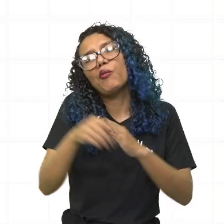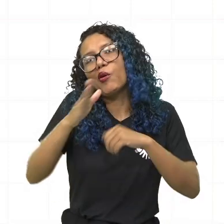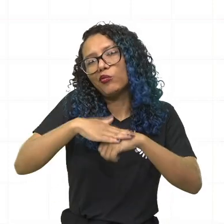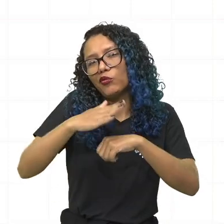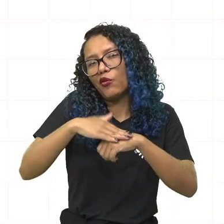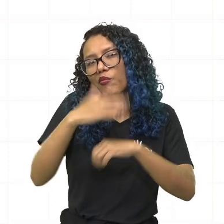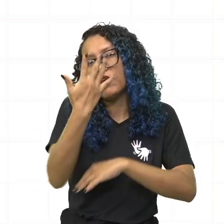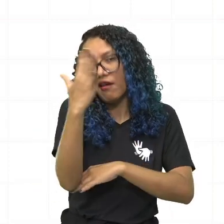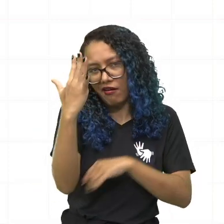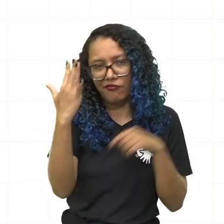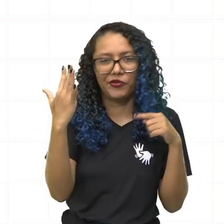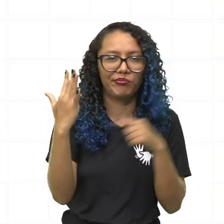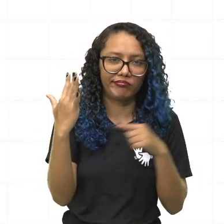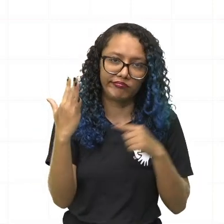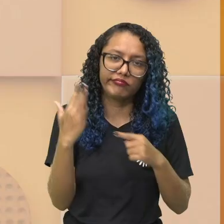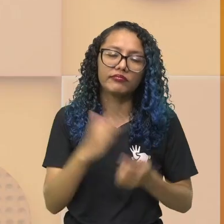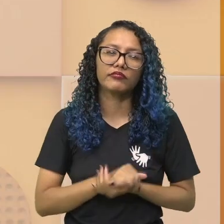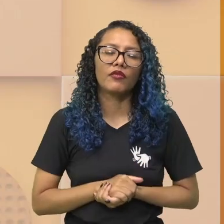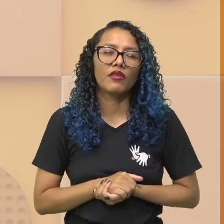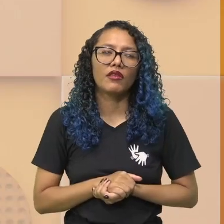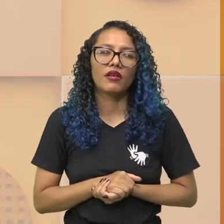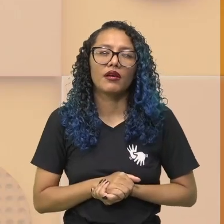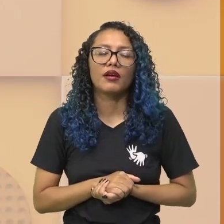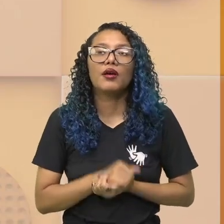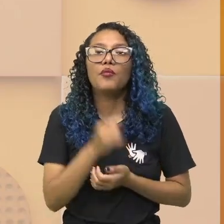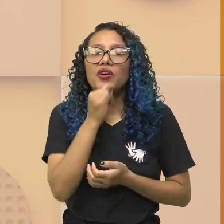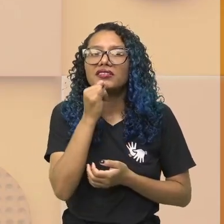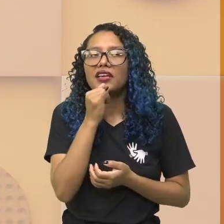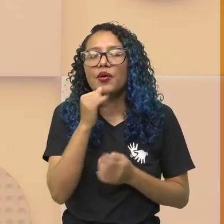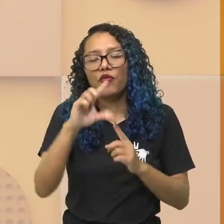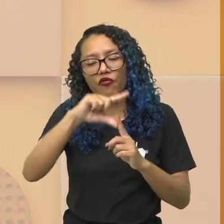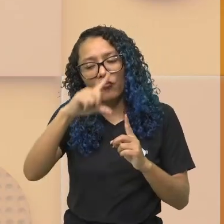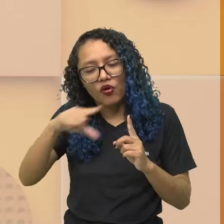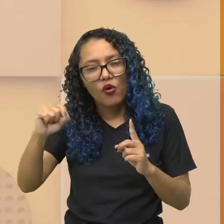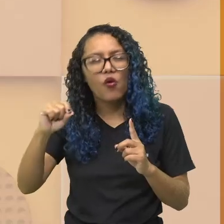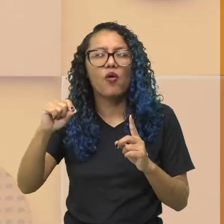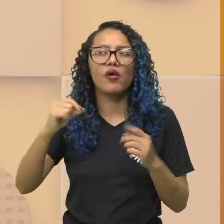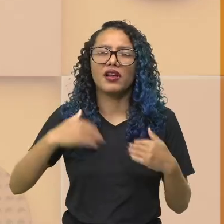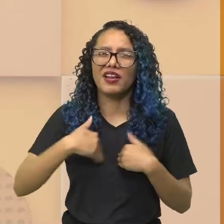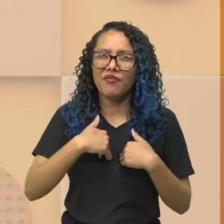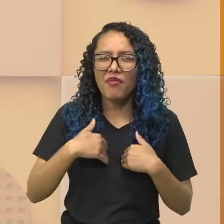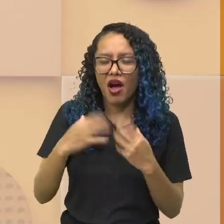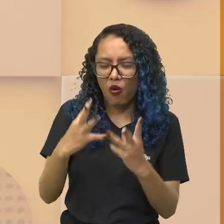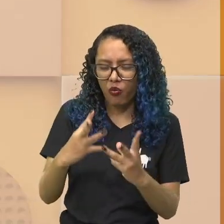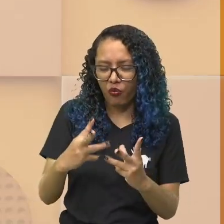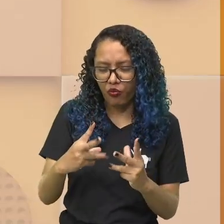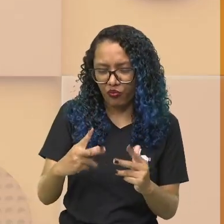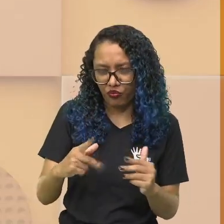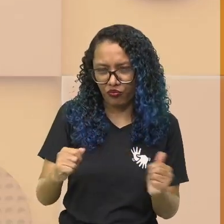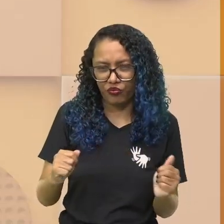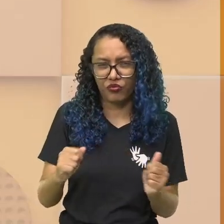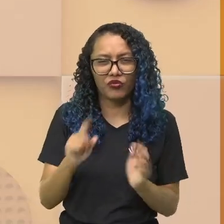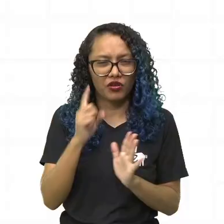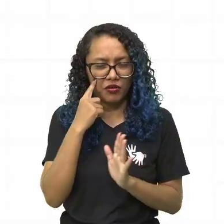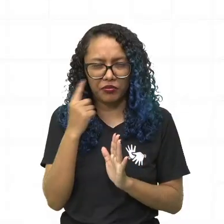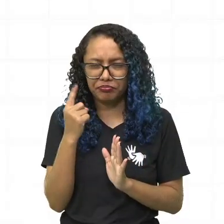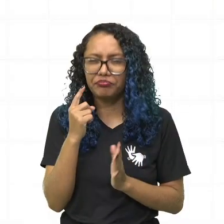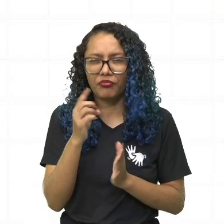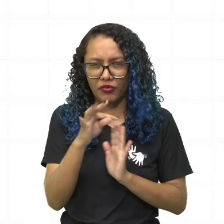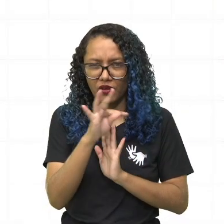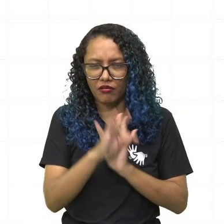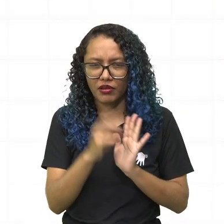solo amazônico restos de folhas, restos de animais, é um material orgânico. Vamos continuar vendo o texto